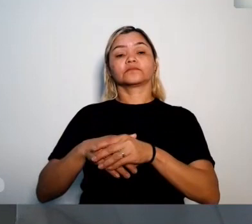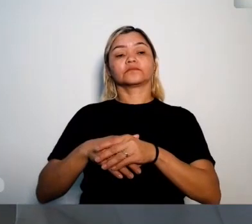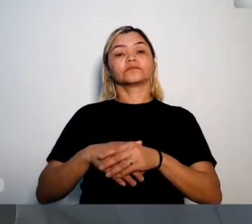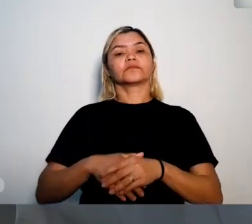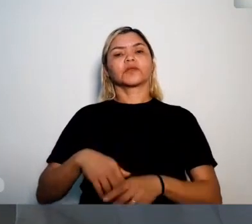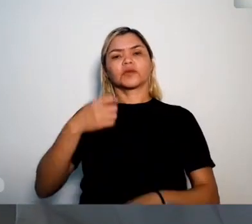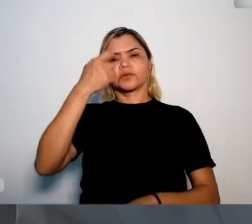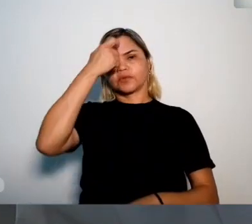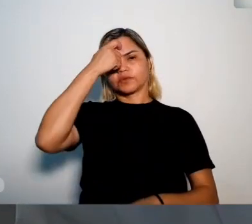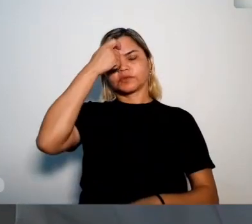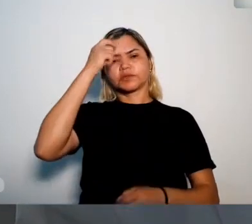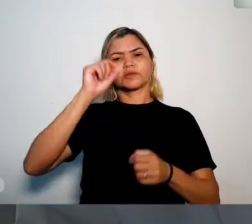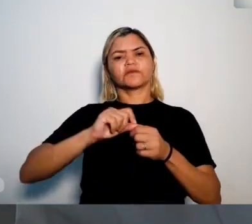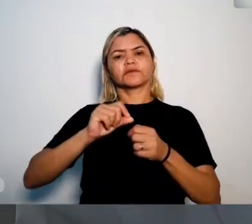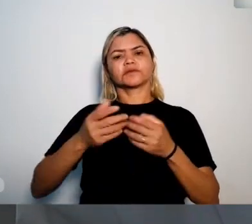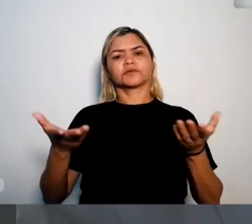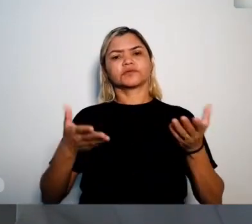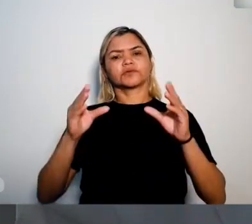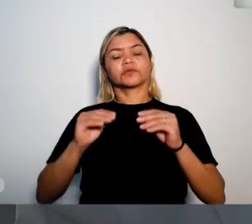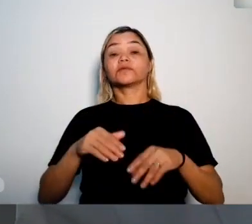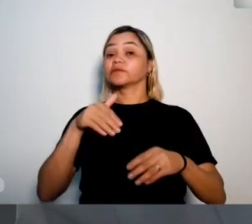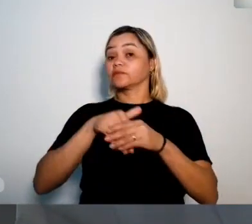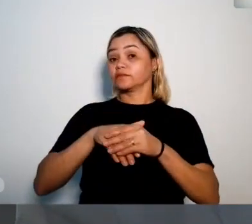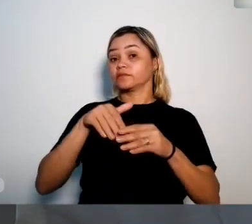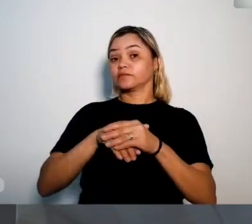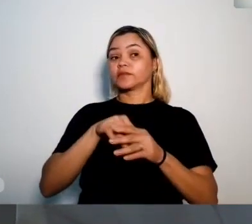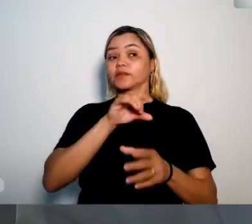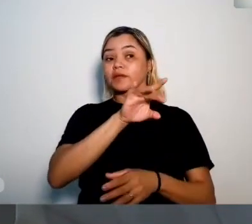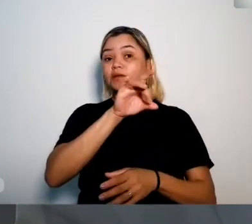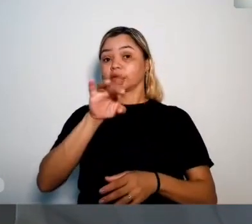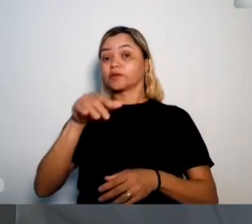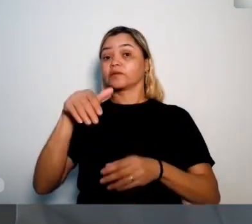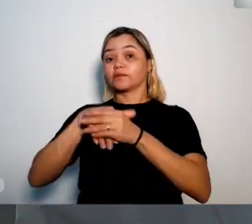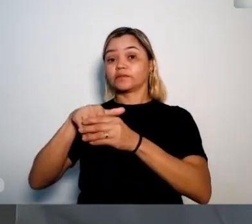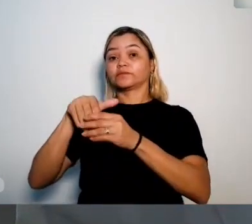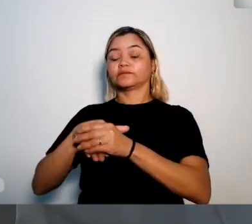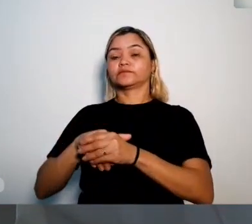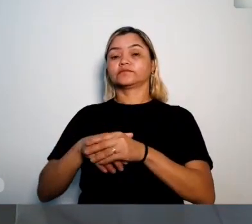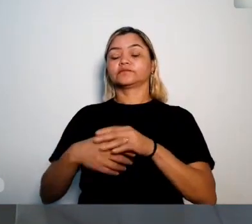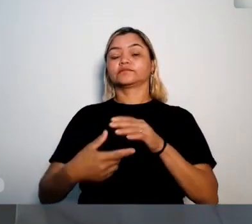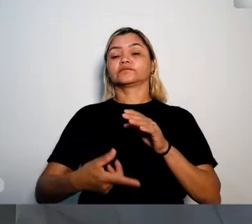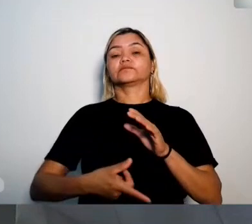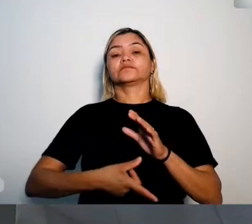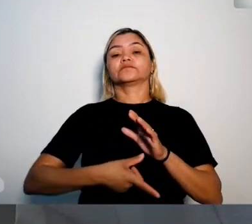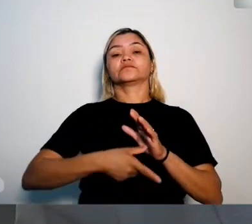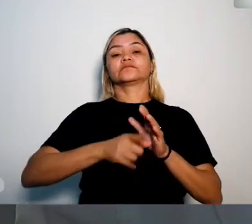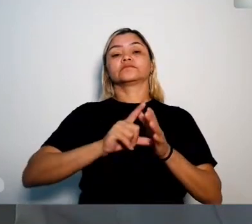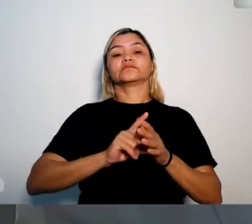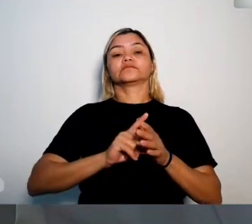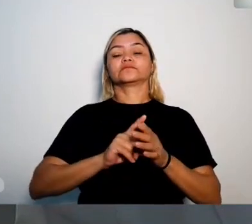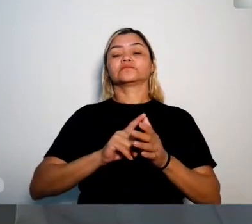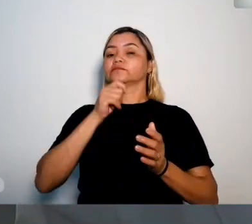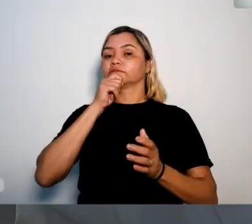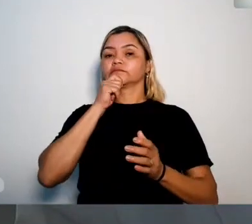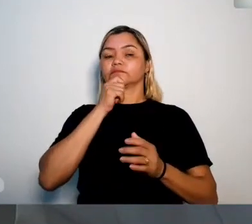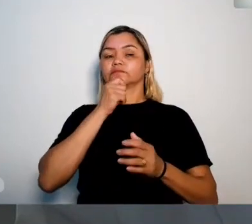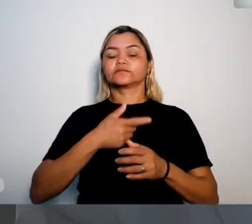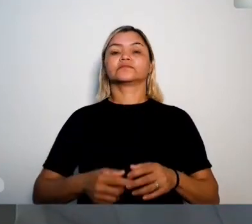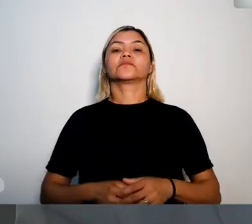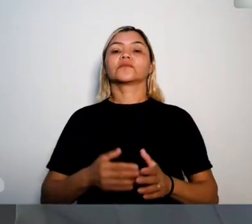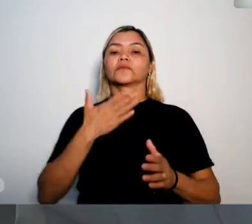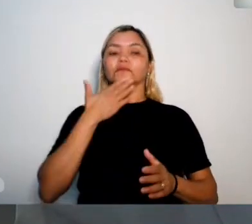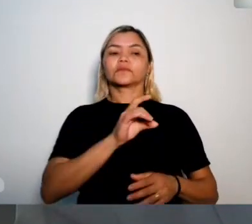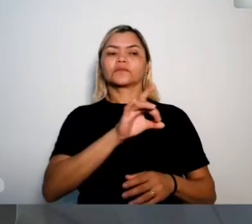estão fazendo nesta noite. Os senhores vão votar, cada um dos senhores vão votar pelo adiamento ou não adiamento. Eu solicito a cada um dos